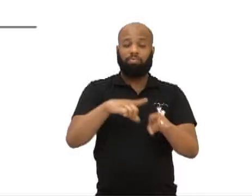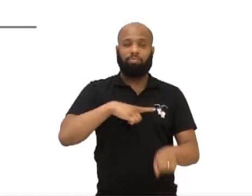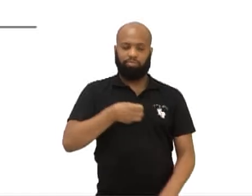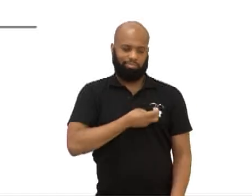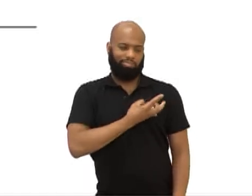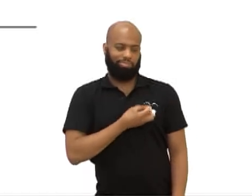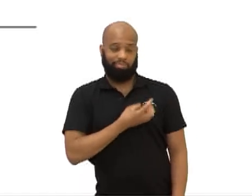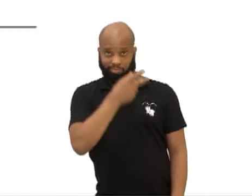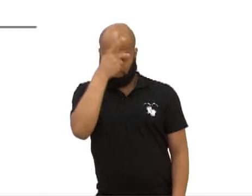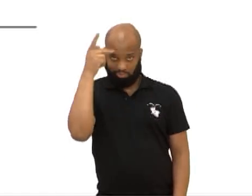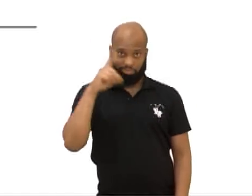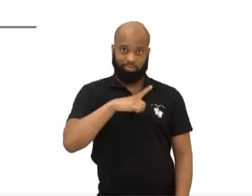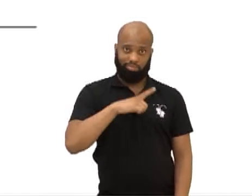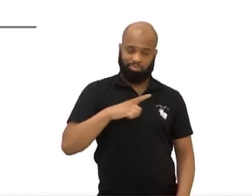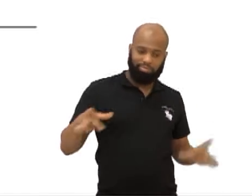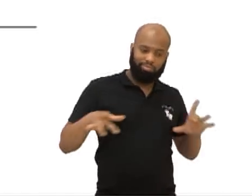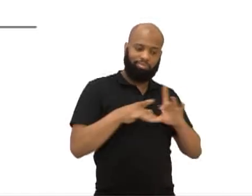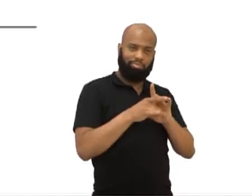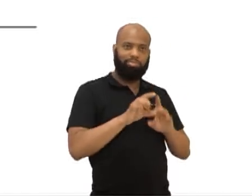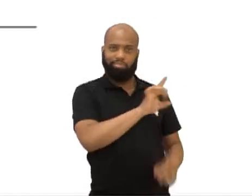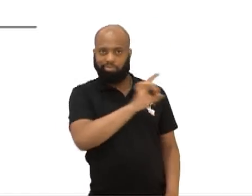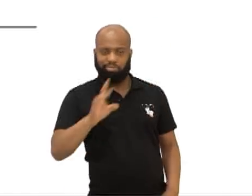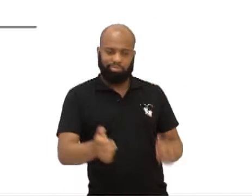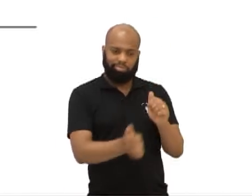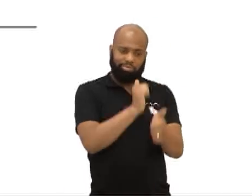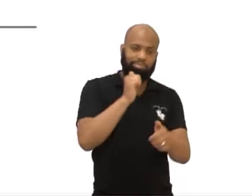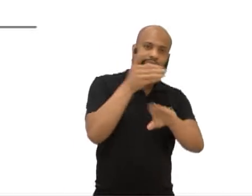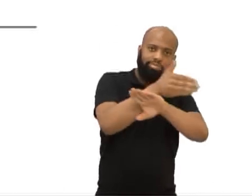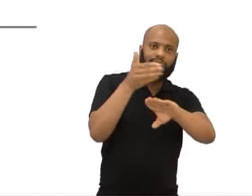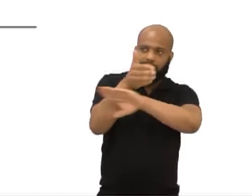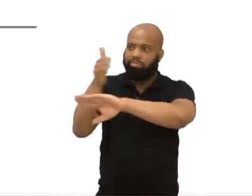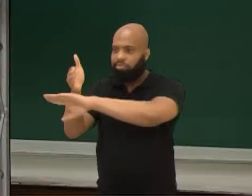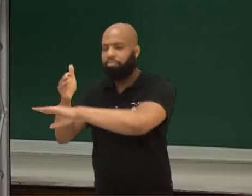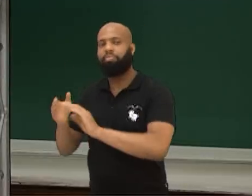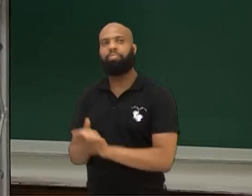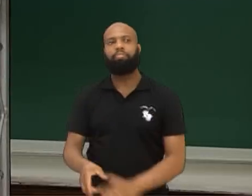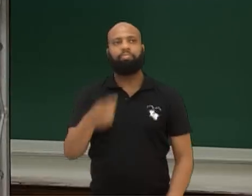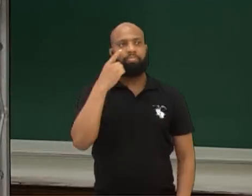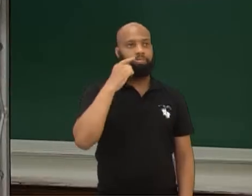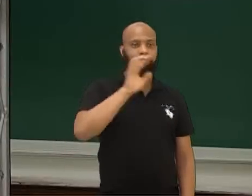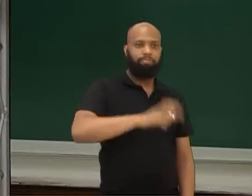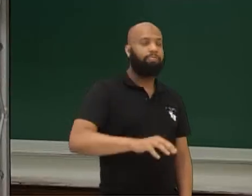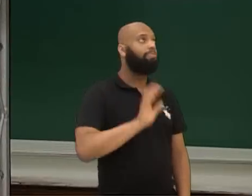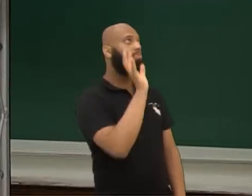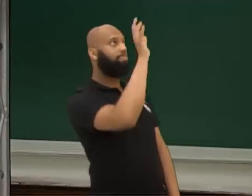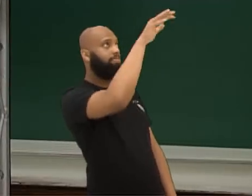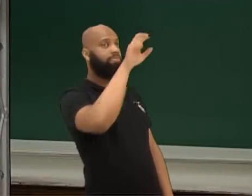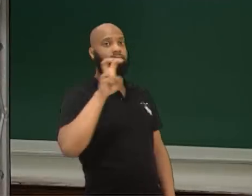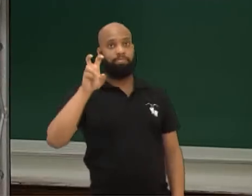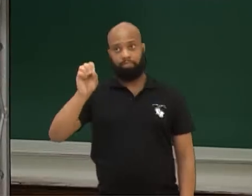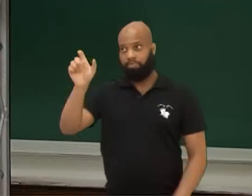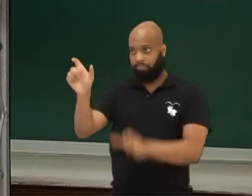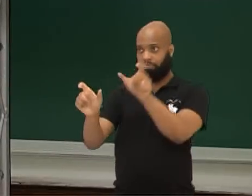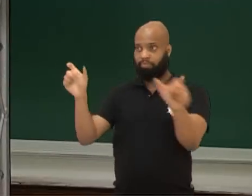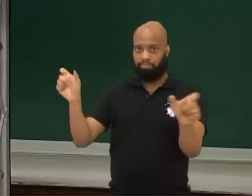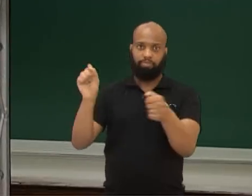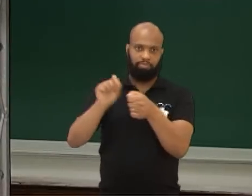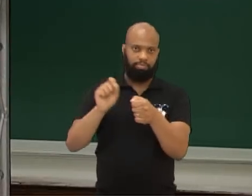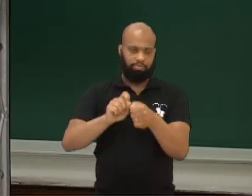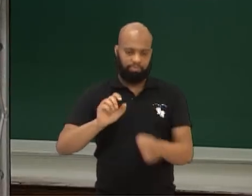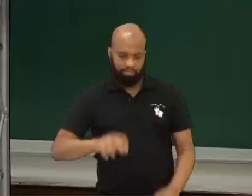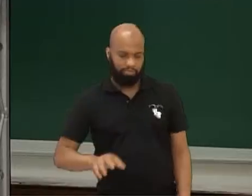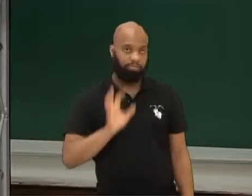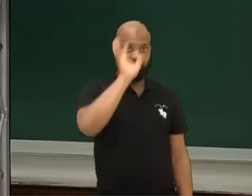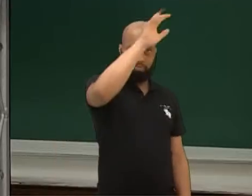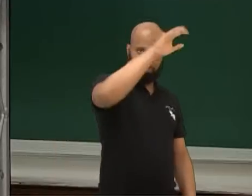de associados que praticam cada um desses esportes. Então, veja aqui, ó. Basquete, 50 pessoas praticam